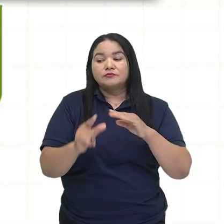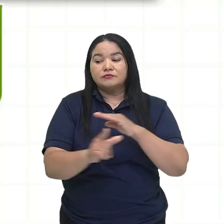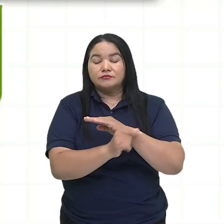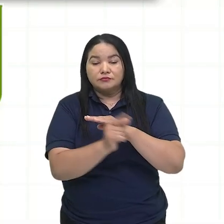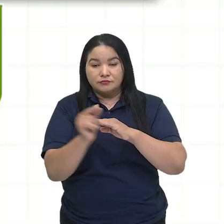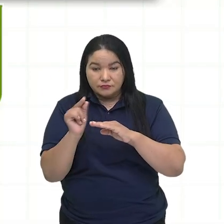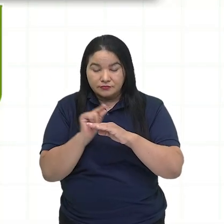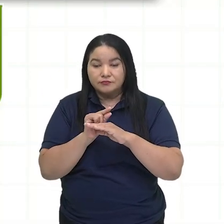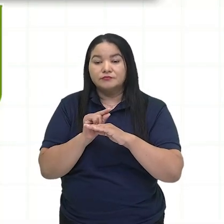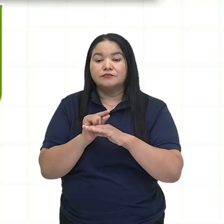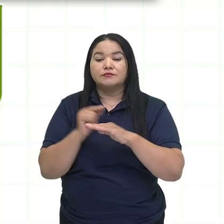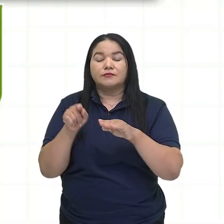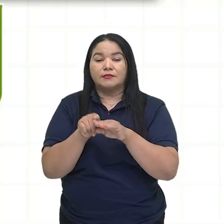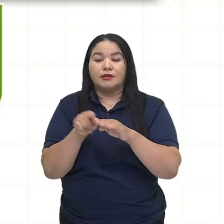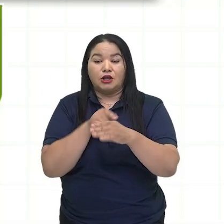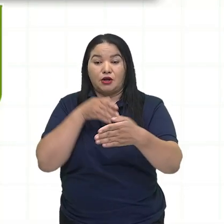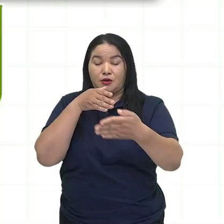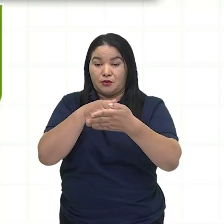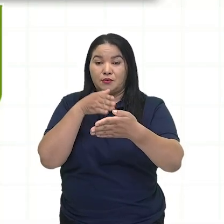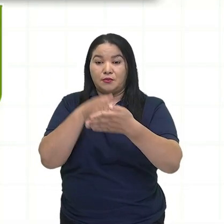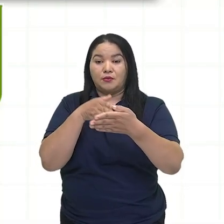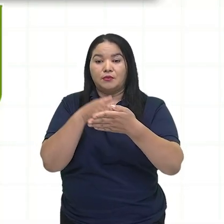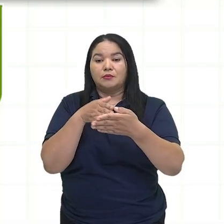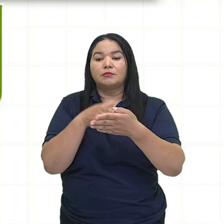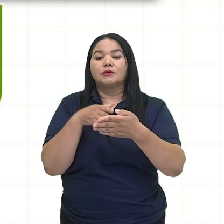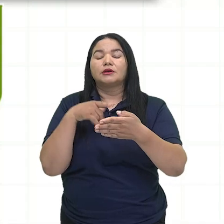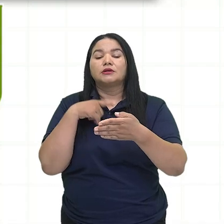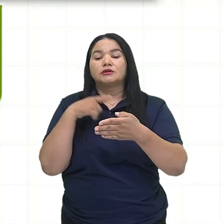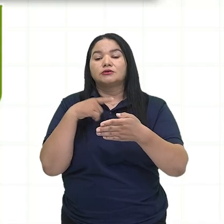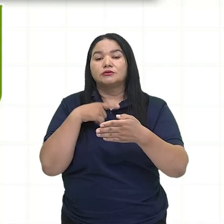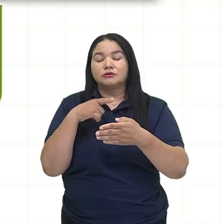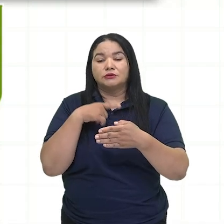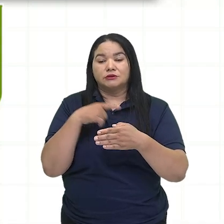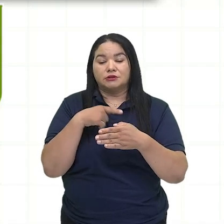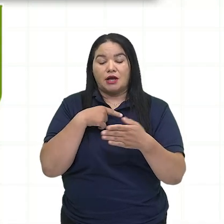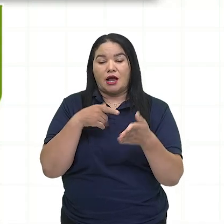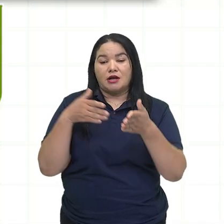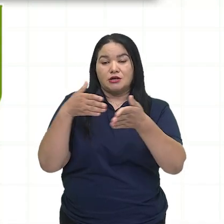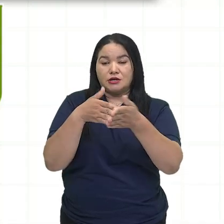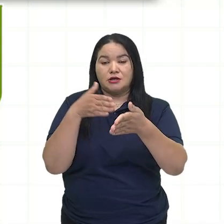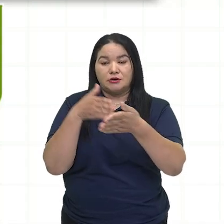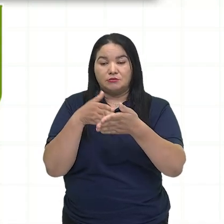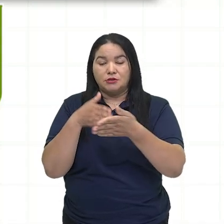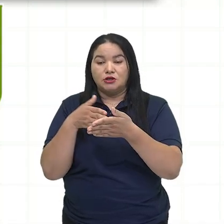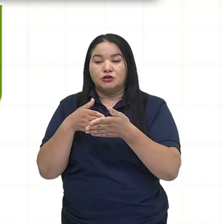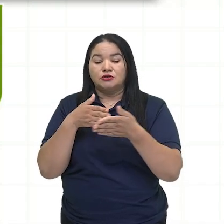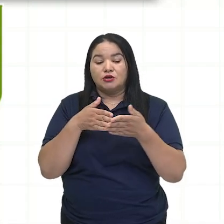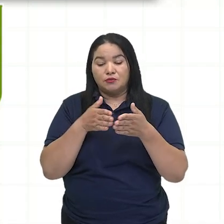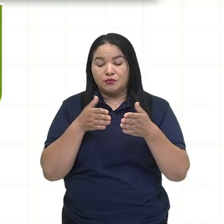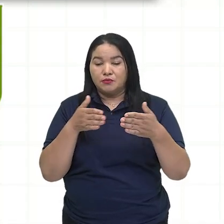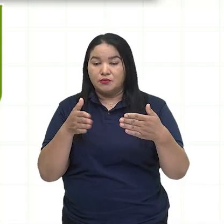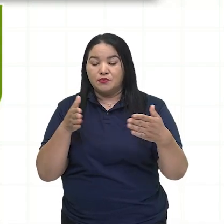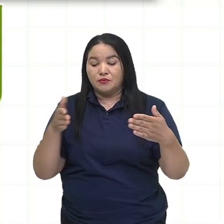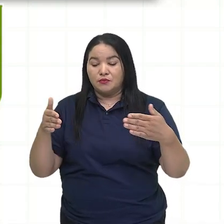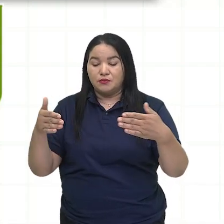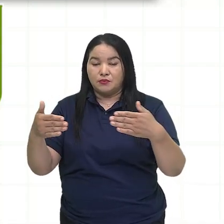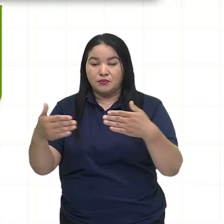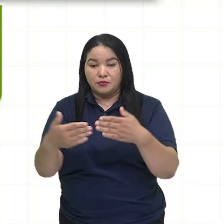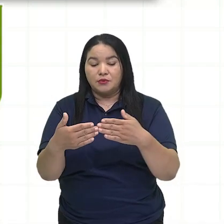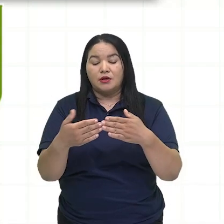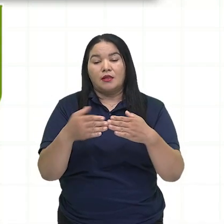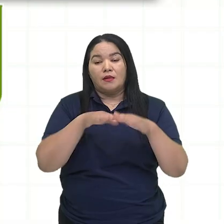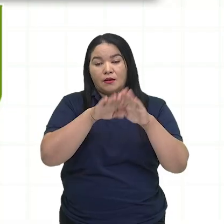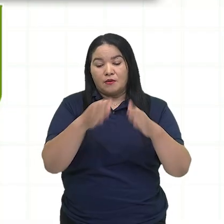aqui, ó, uma barreira que vai delimitando, fechando, formando aqui o mar